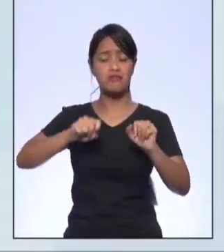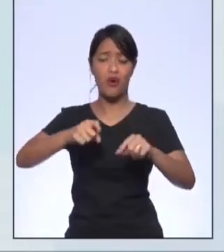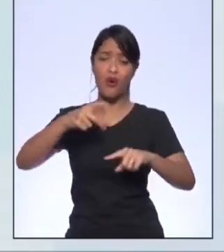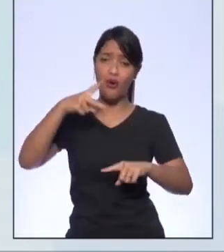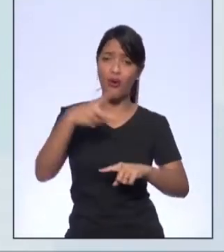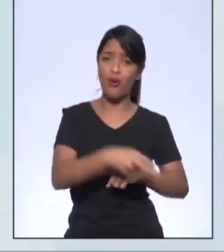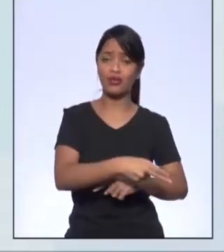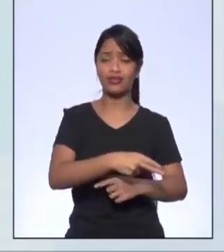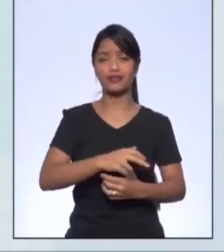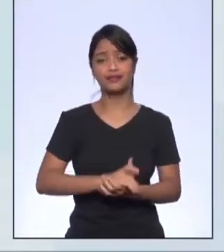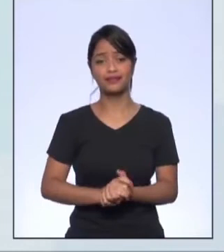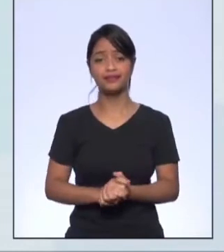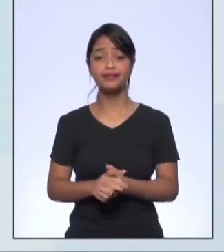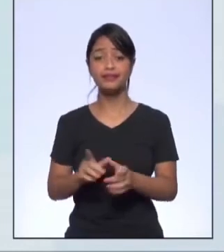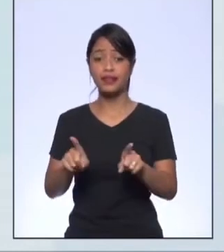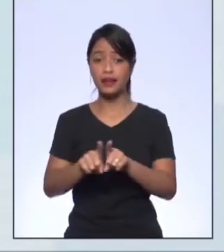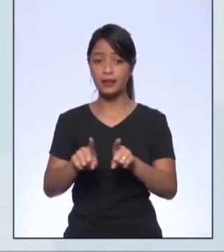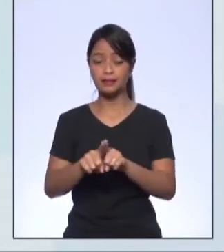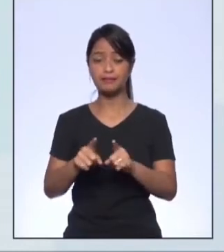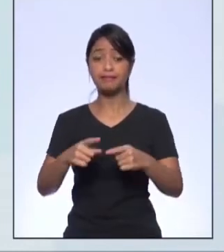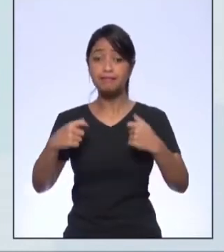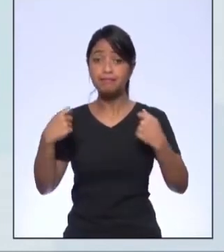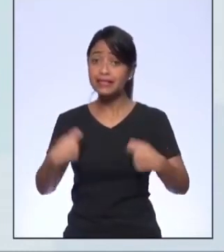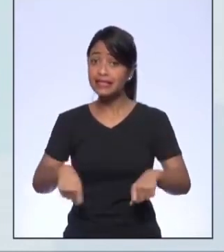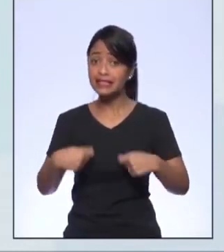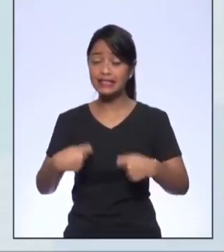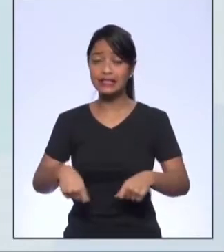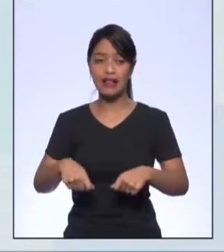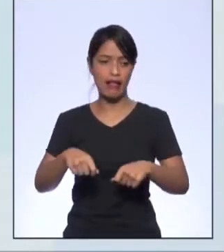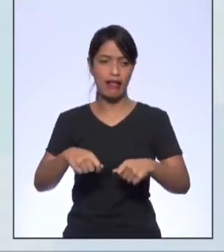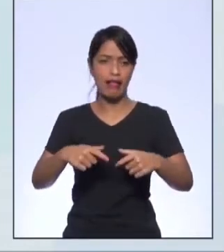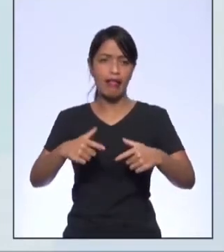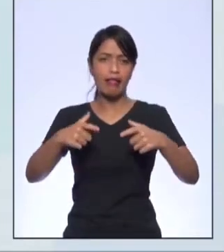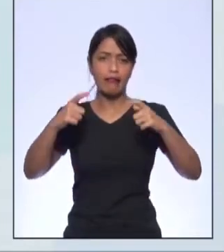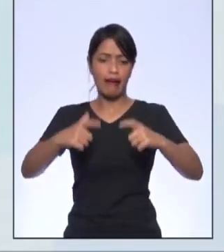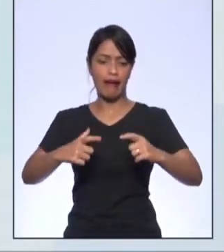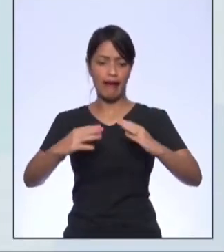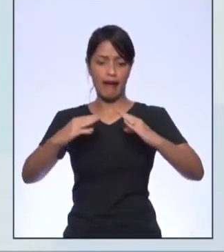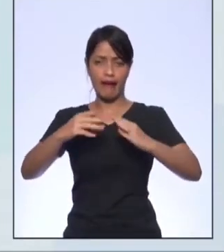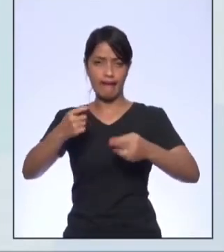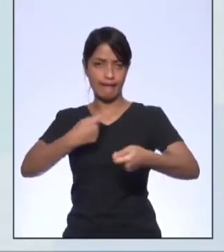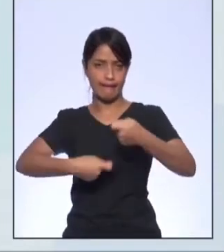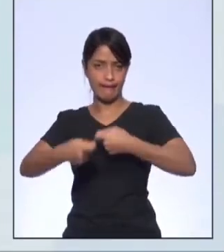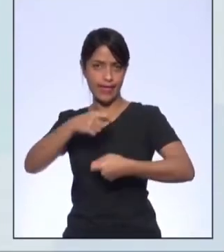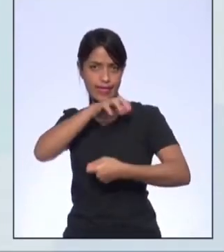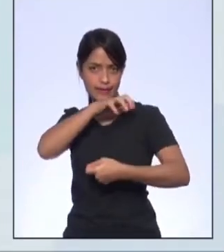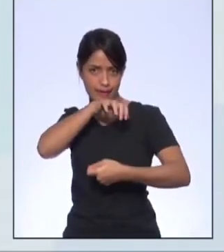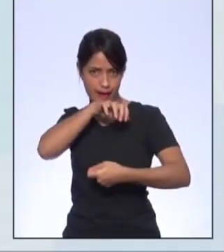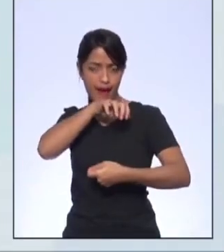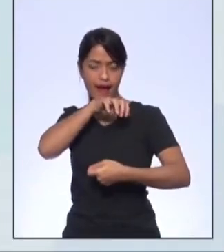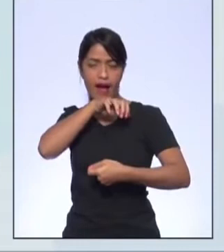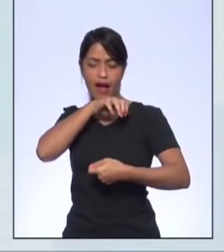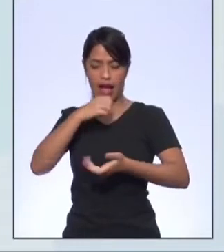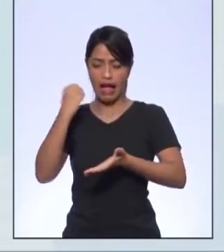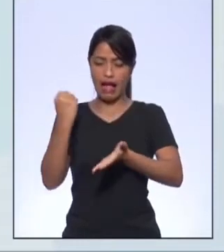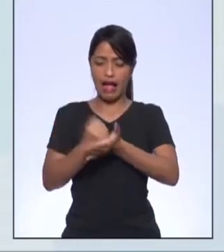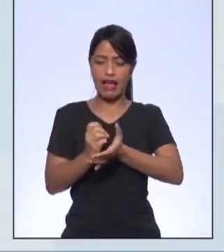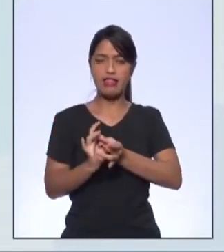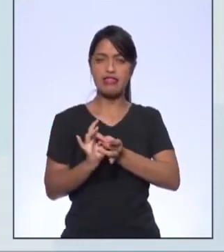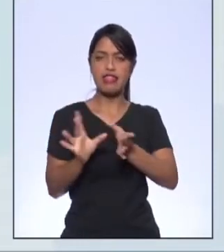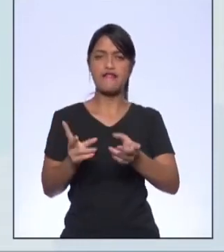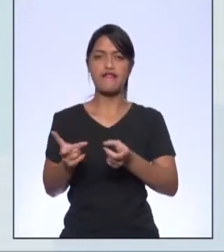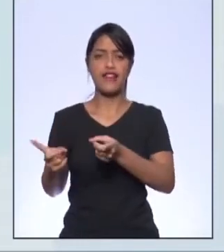Também faz-se necessário parar e retirar o credenciamento de estabelecimentos que recebem animais capturados para